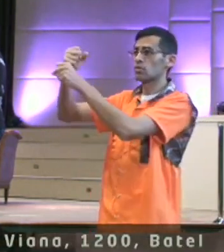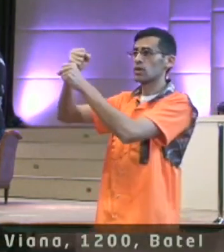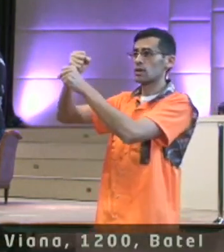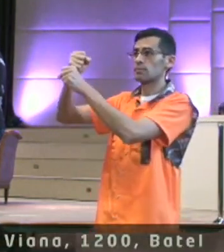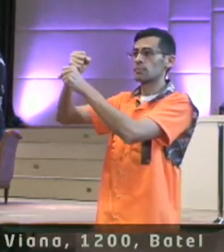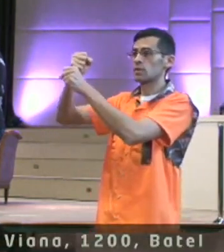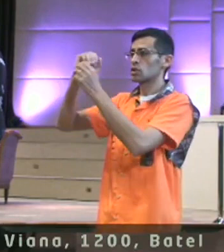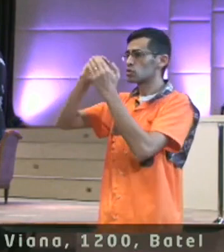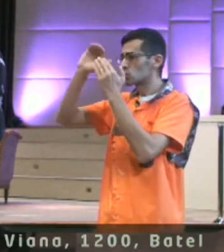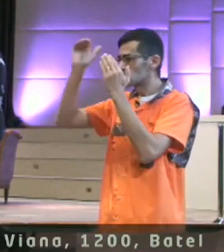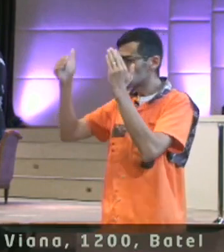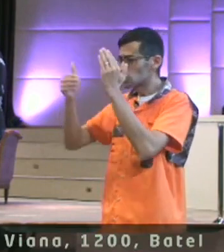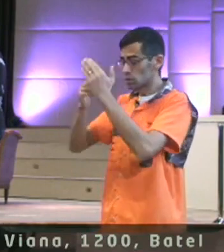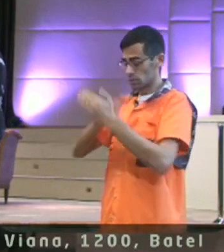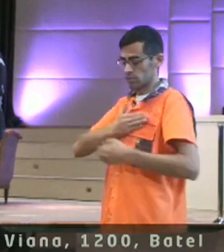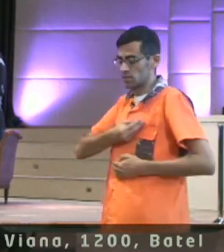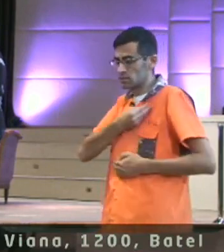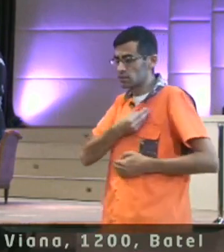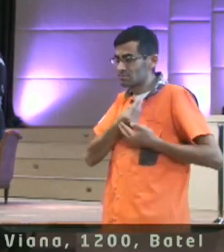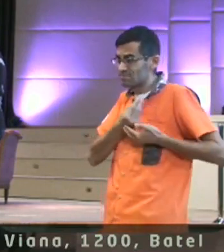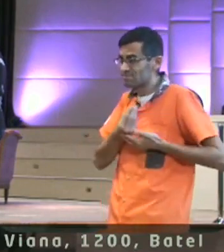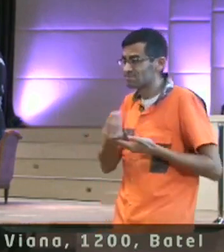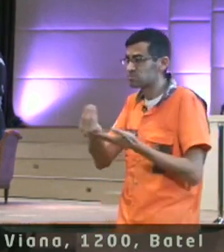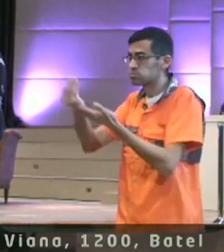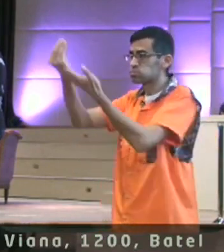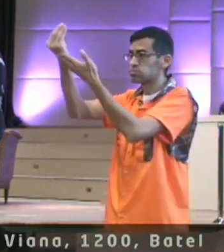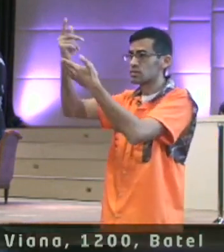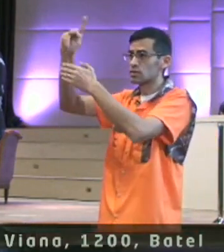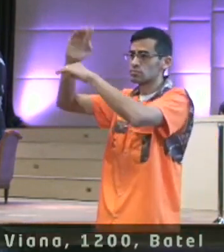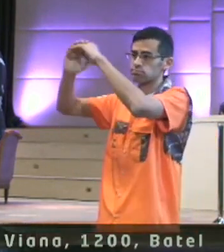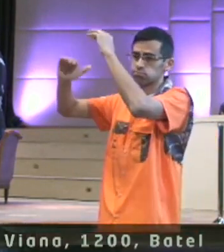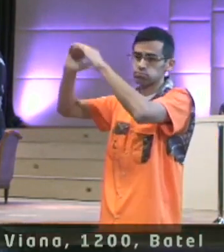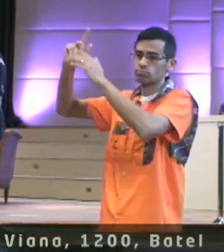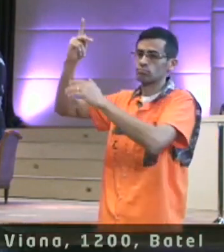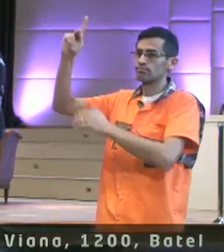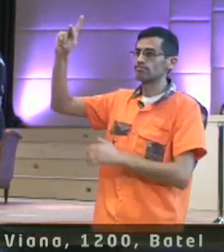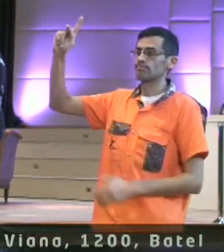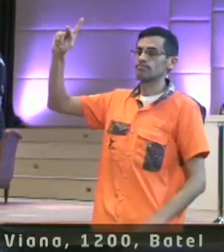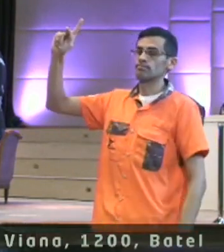meu tesouro, que sou eu, nas tuas mãos.